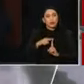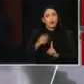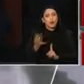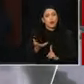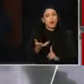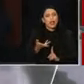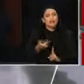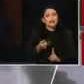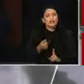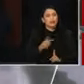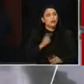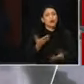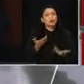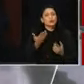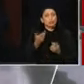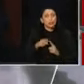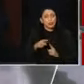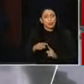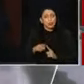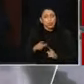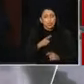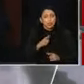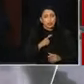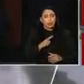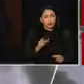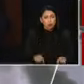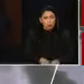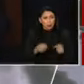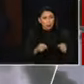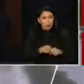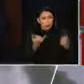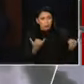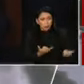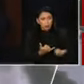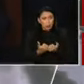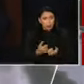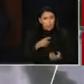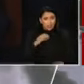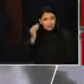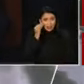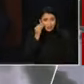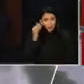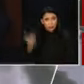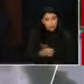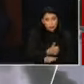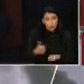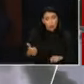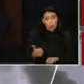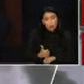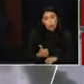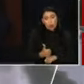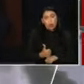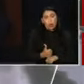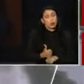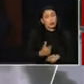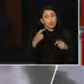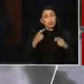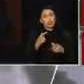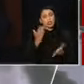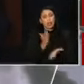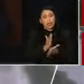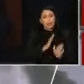tombado, ao narrar os fatos que teriam culminado na cogitada tentativa de golpe do Estado e de abolição do Estado de